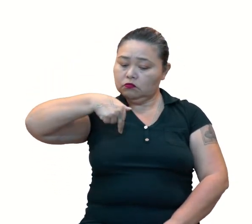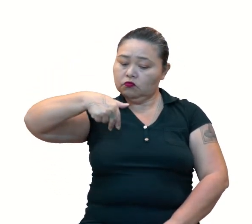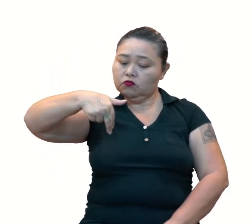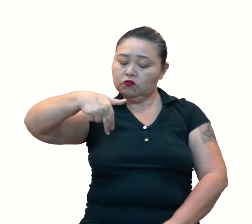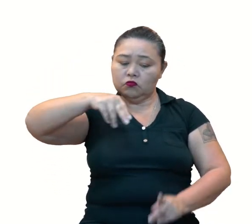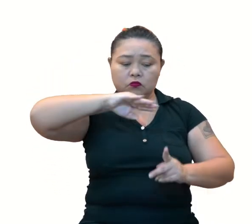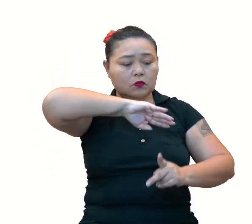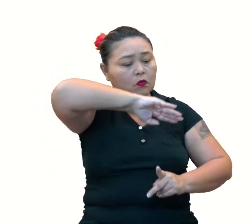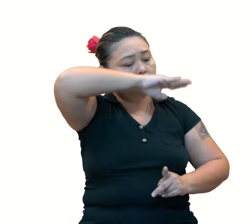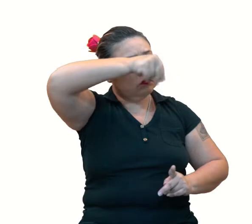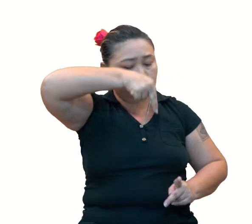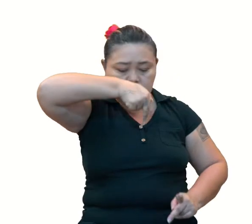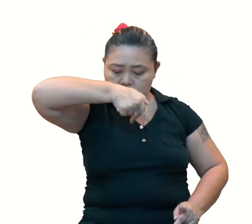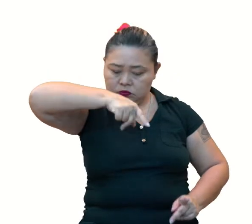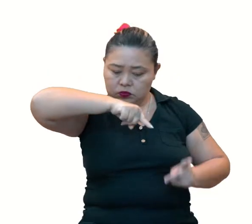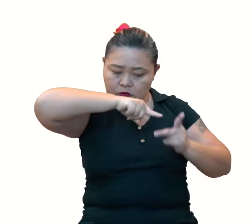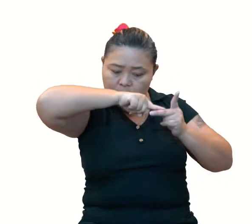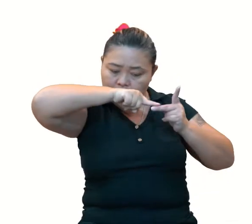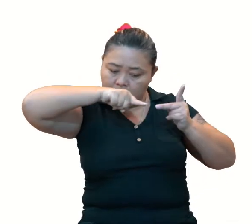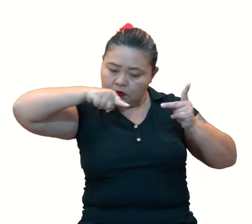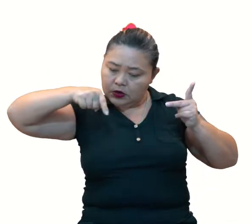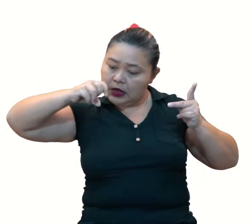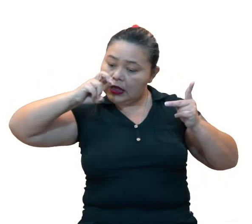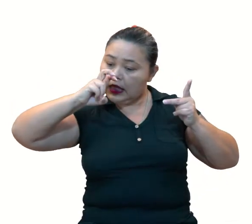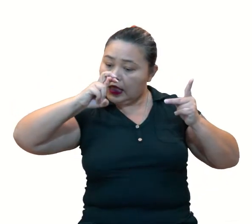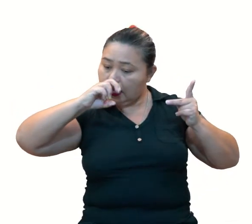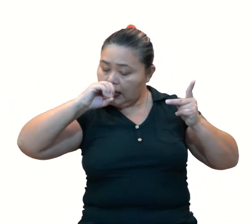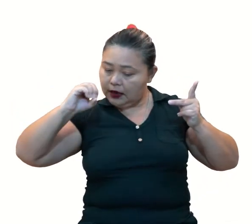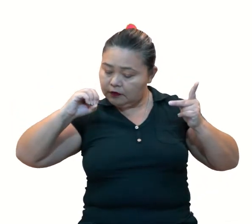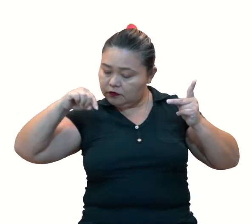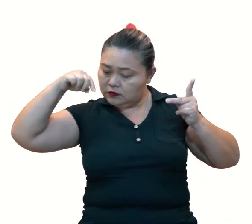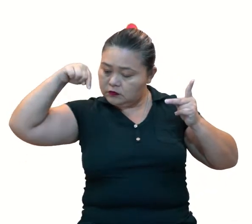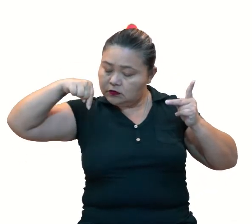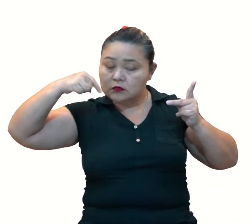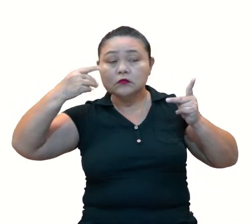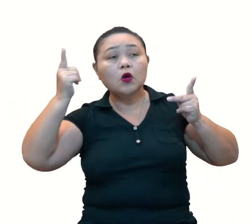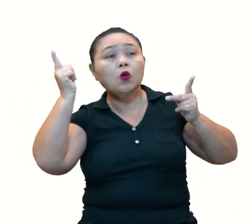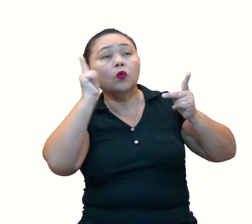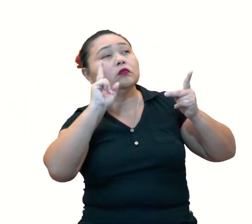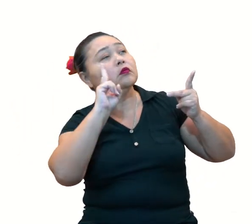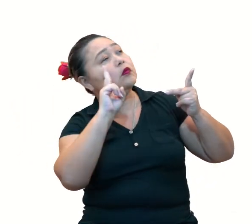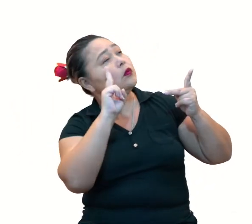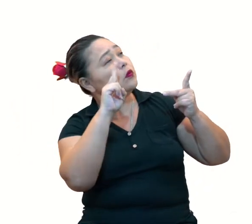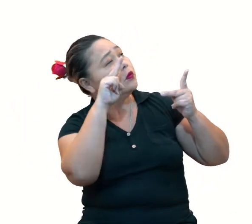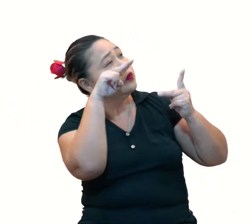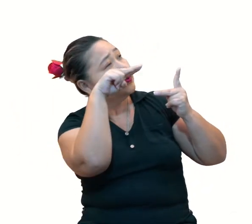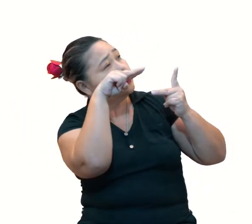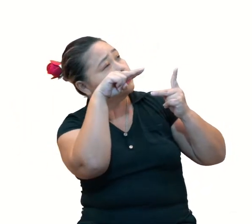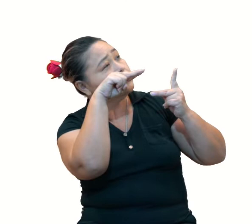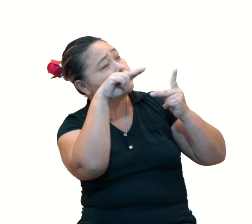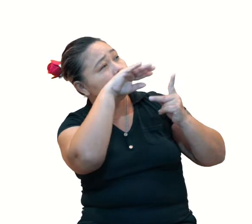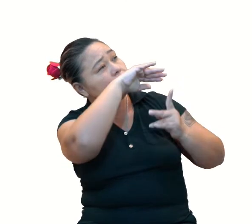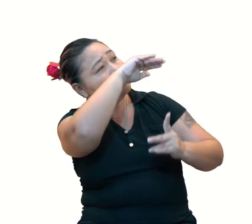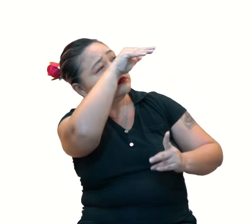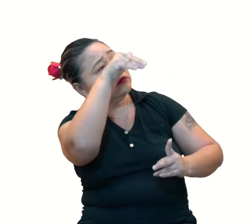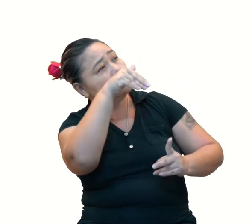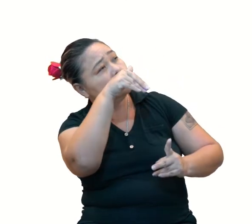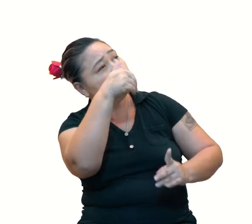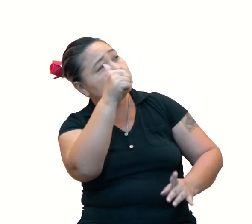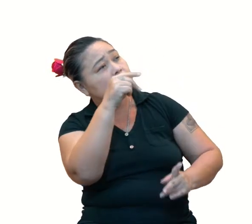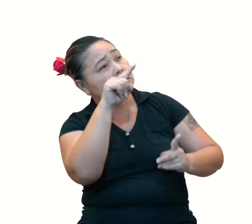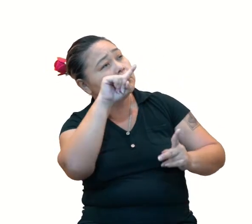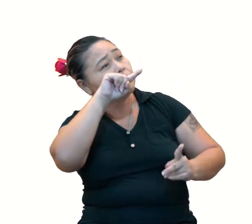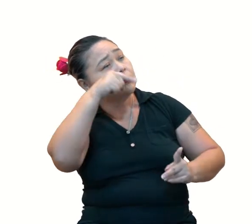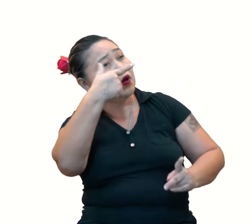de 500 metros da montanha e conseguiu enxergar o topo da montanha sob um ângulo de 20